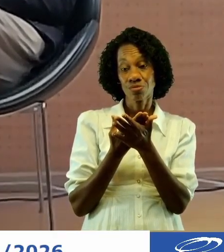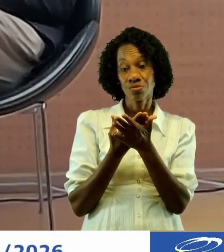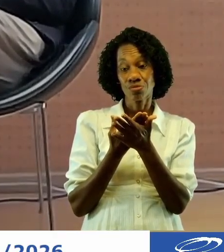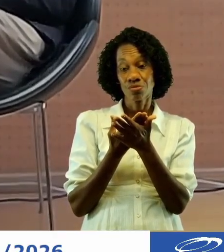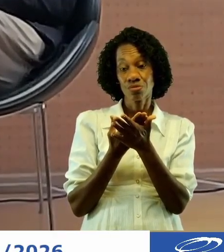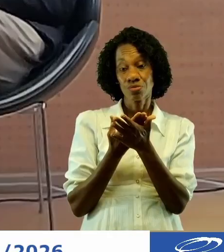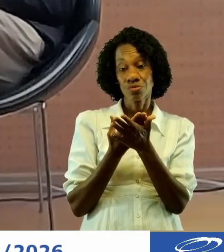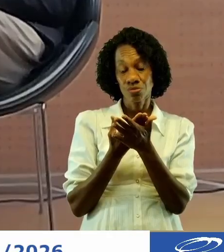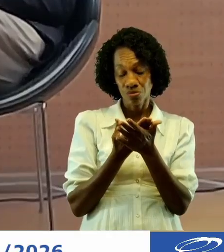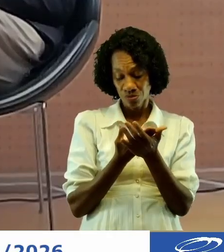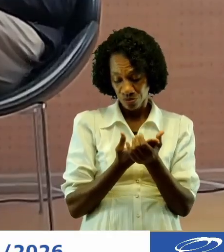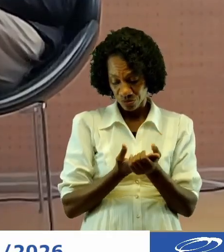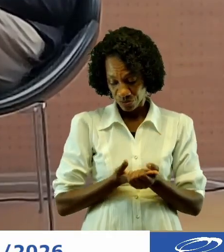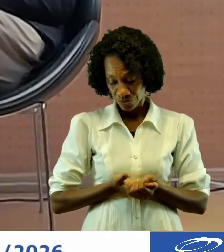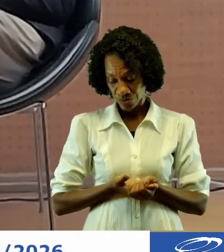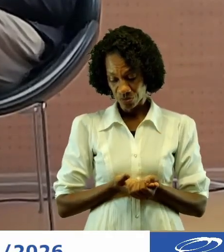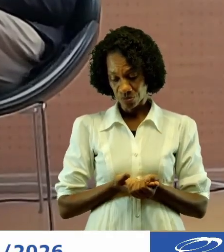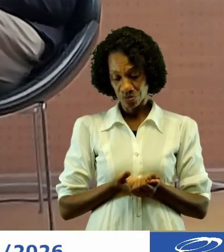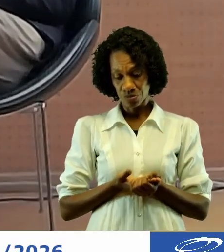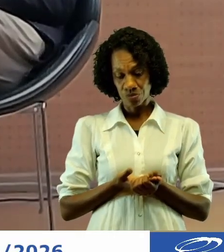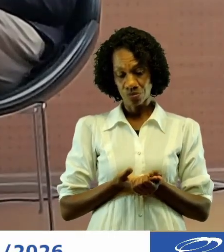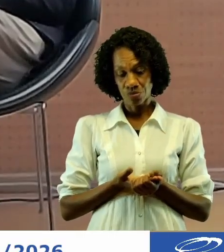scientific research and local